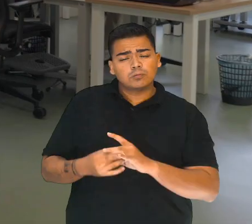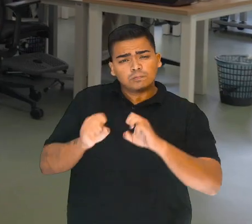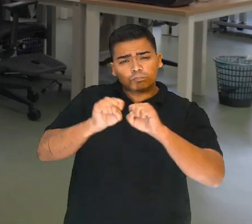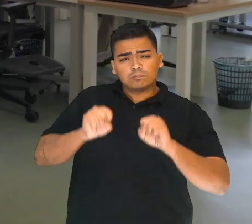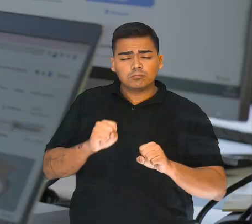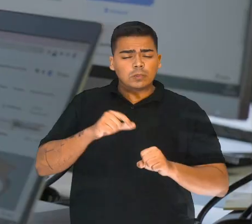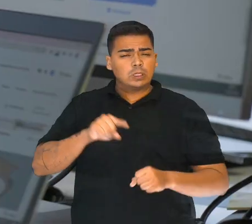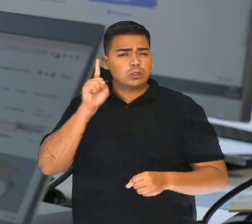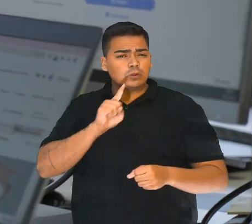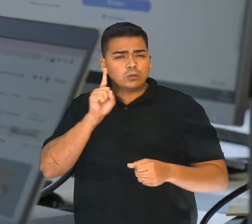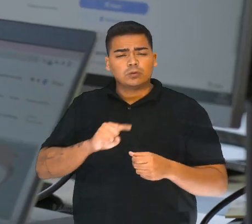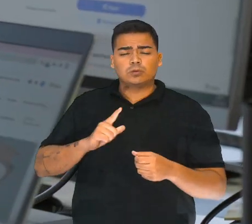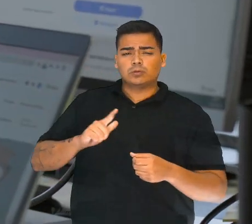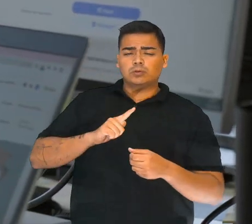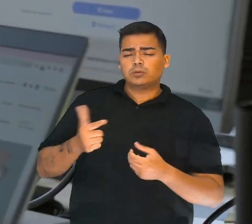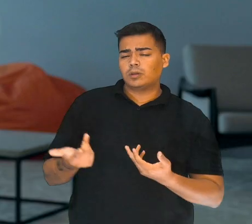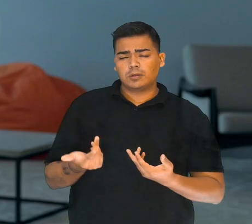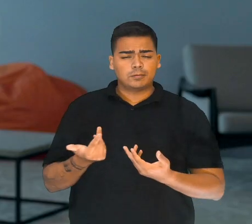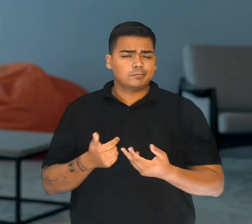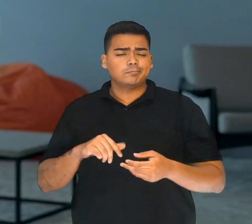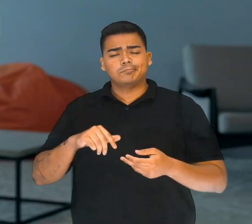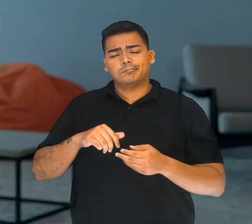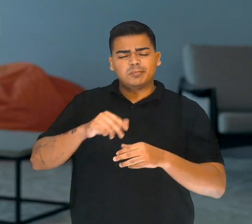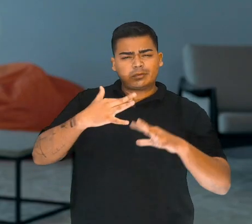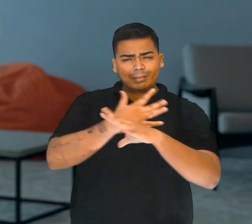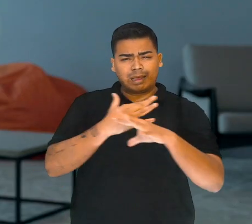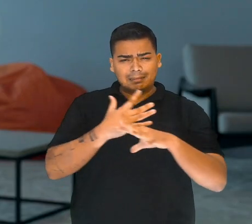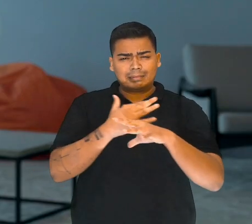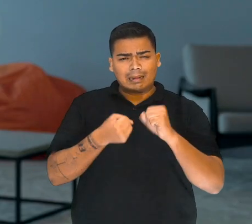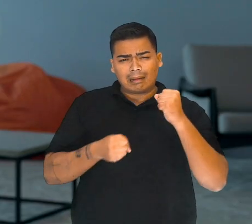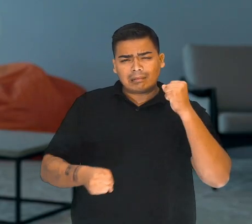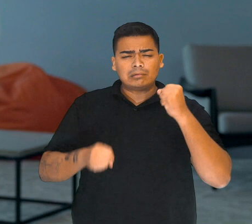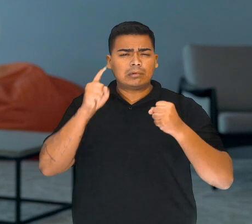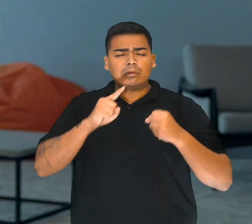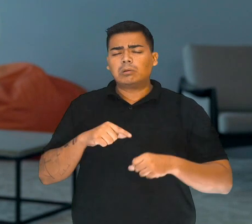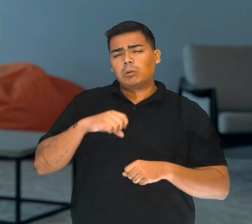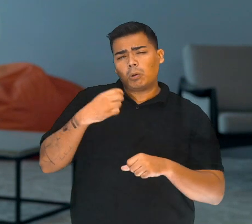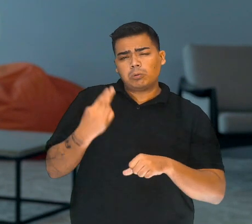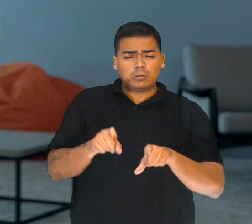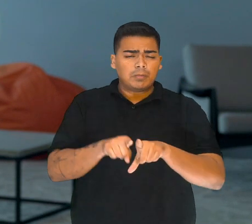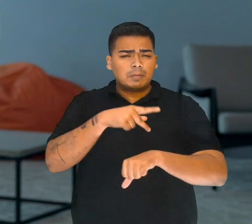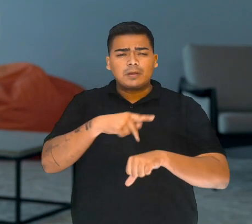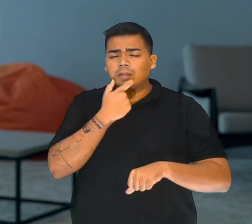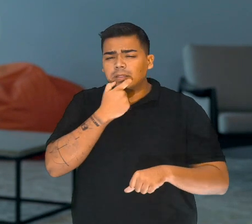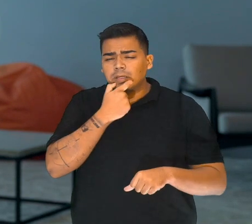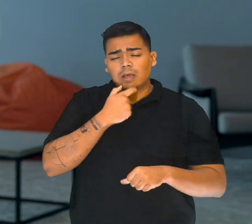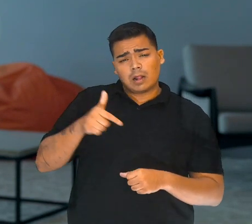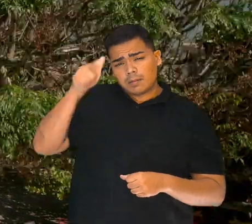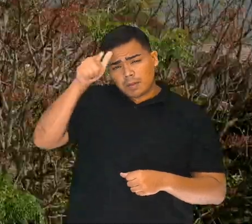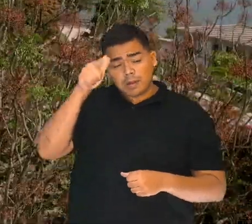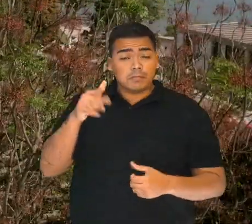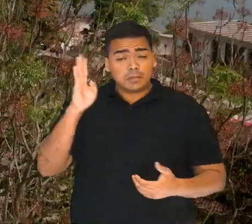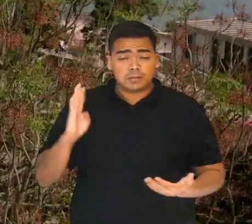na Califórnia, no Vale do Silício, seja na região de Boston, dos Estados Unidos, Seattle, seja na Inglaterra, em Cambridge, Oxford, na